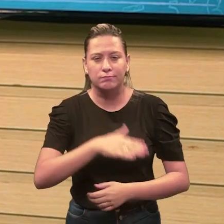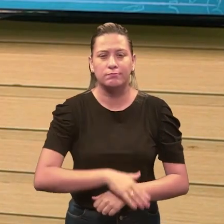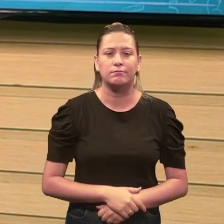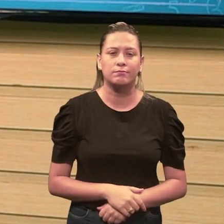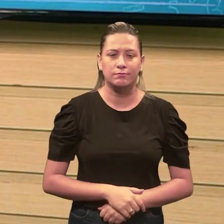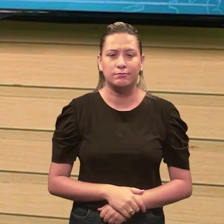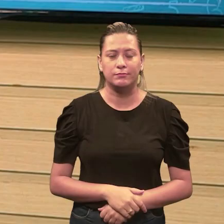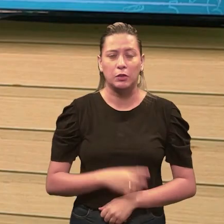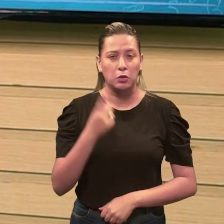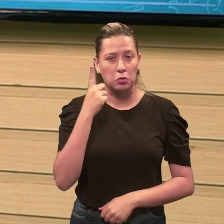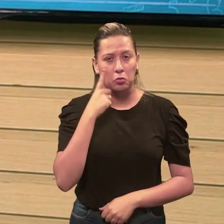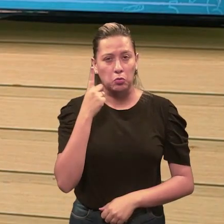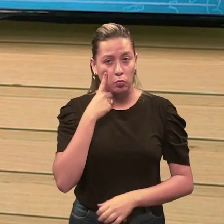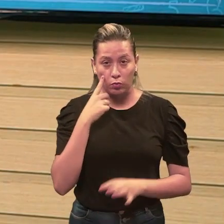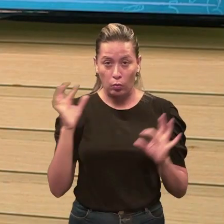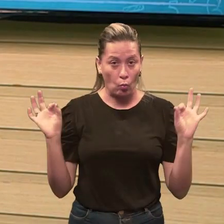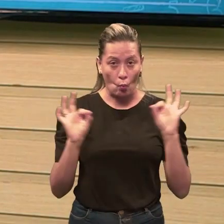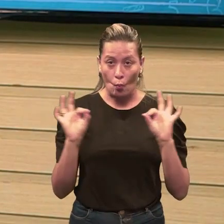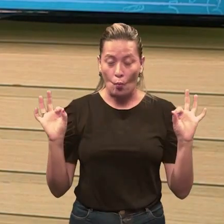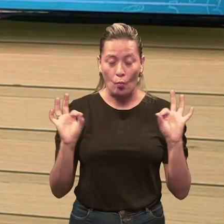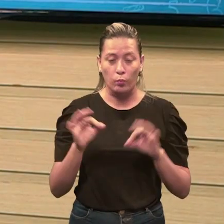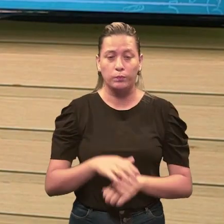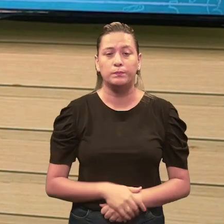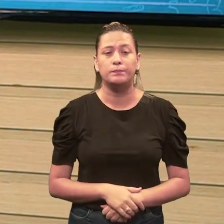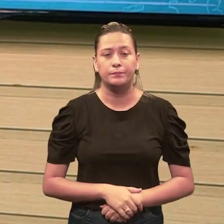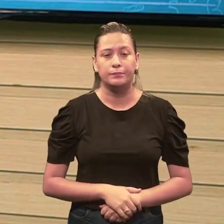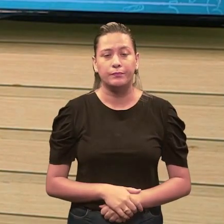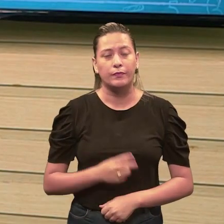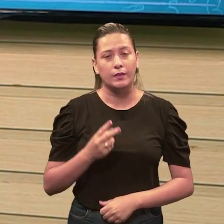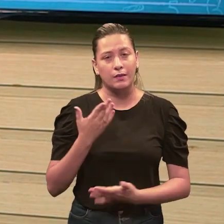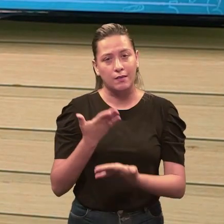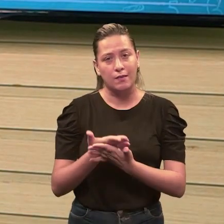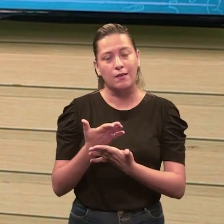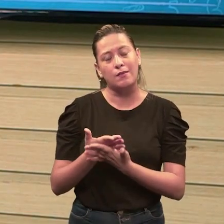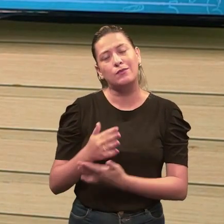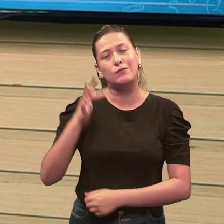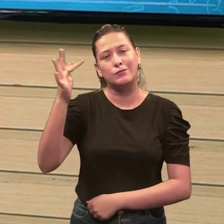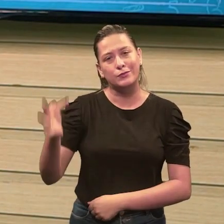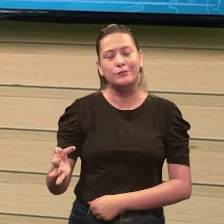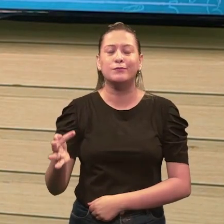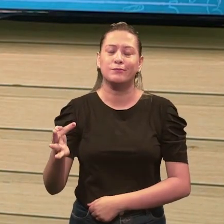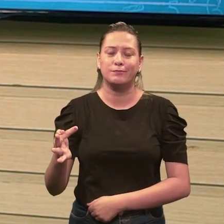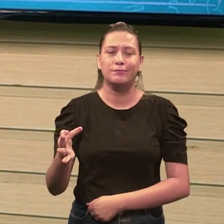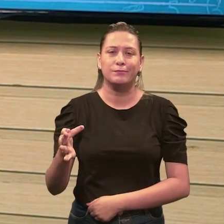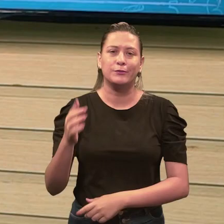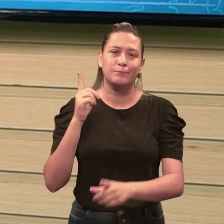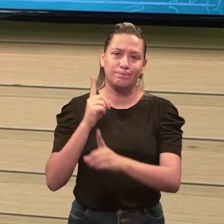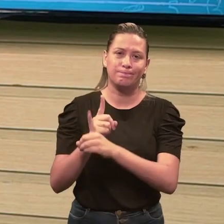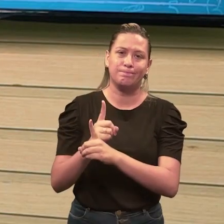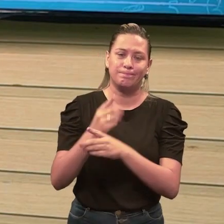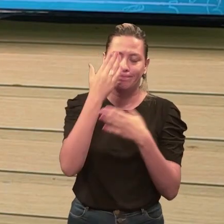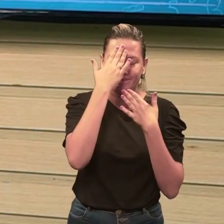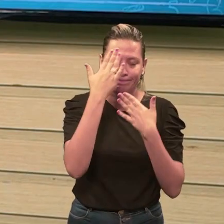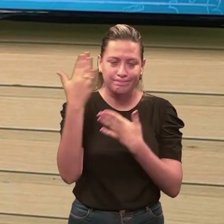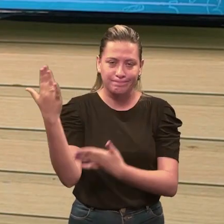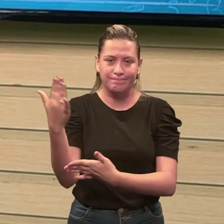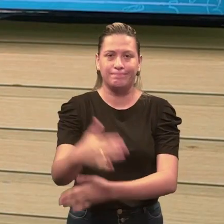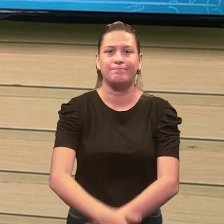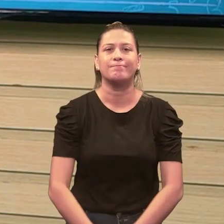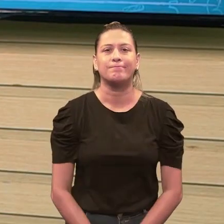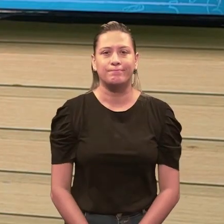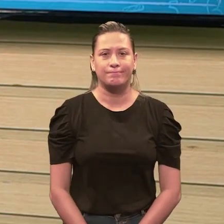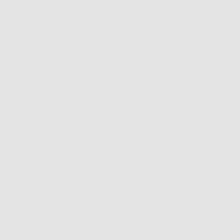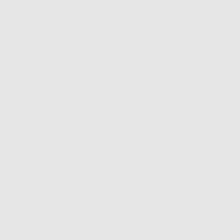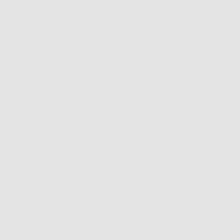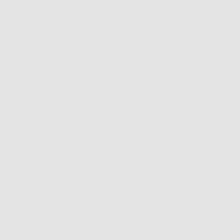aula. Espero que vocês tenham entendido, não tenham ficado dúvidas, e a gente continua na próxima aula. Muito